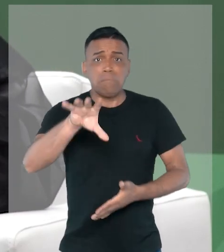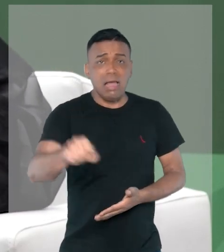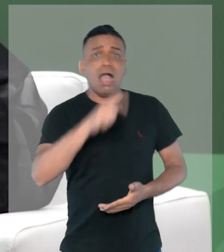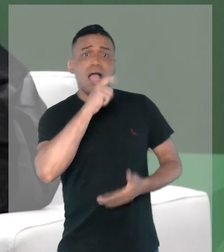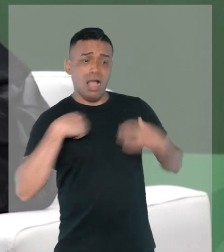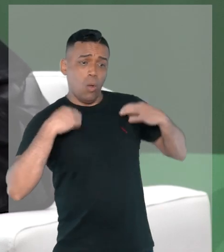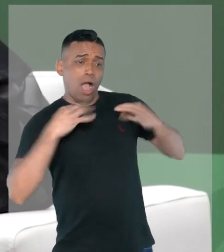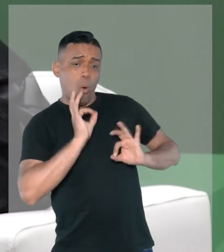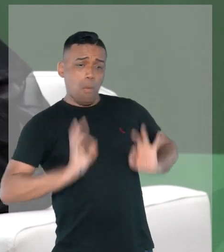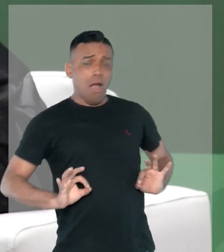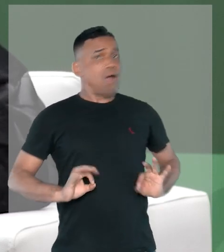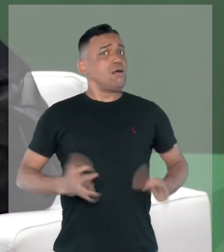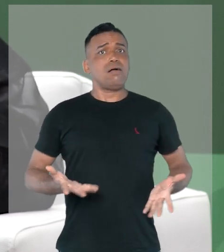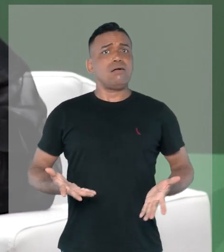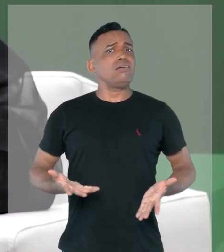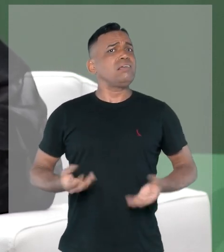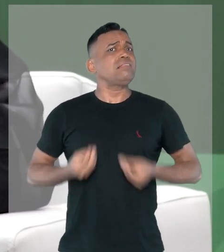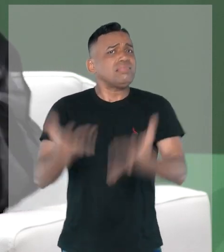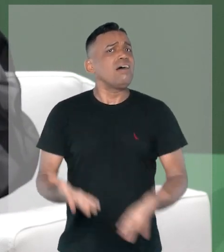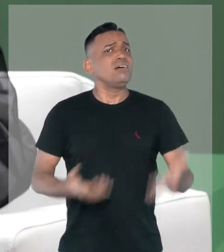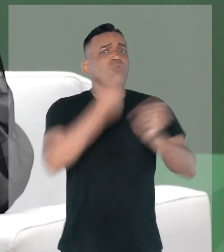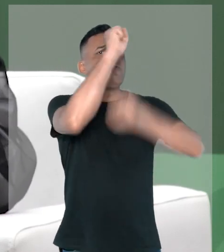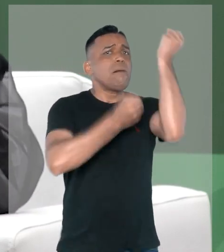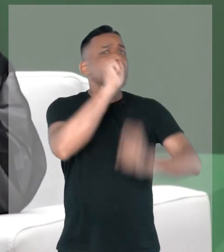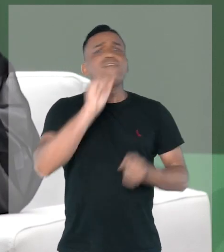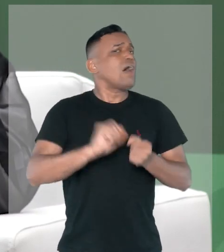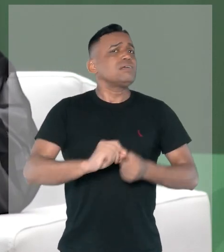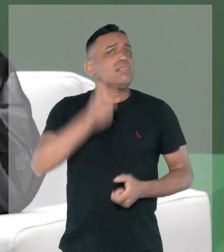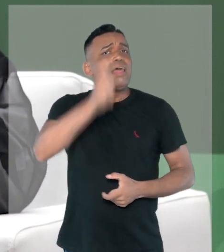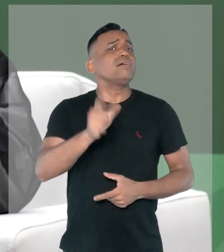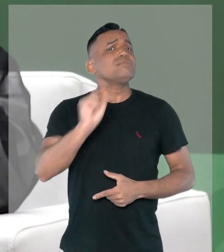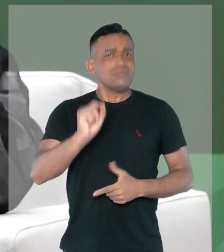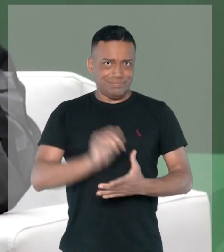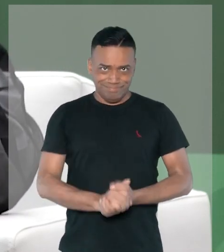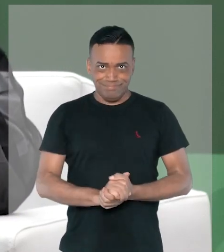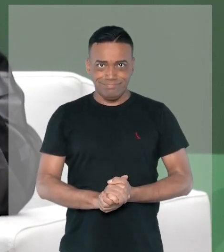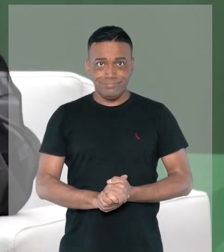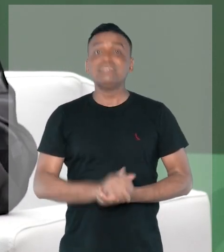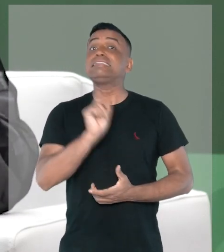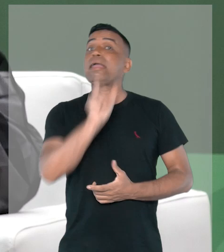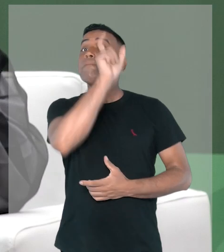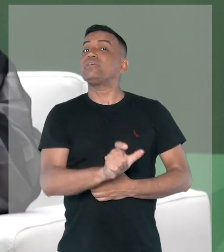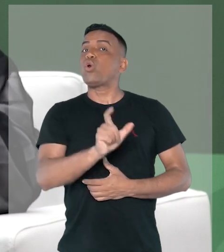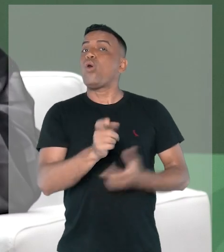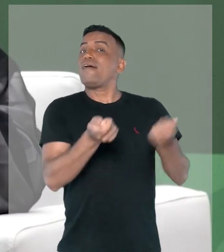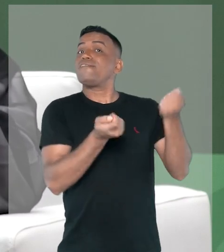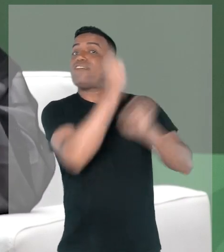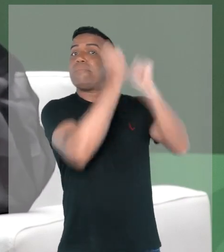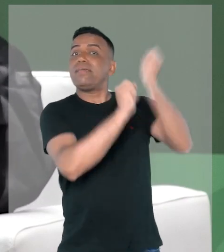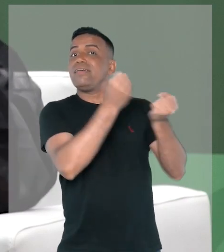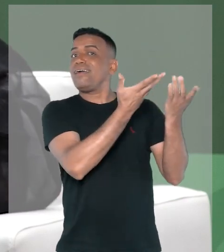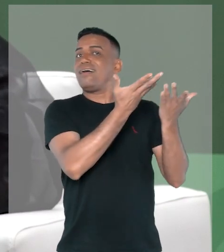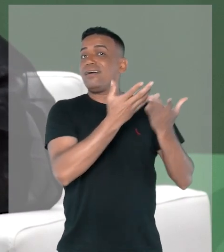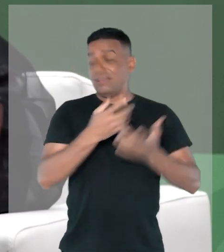nem de se vestir. Quem é que está fazendo isso? A quem interessa isso? Quem são essas pessoas? É difícil, né? Porque